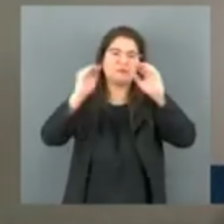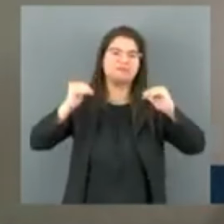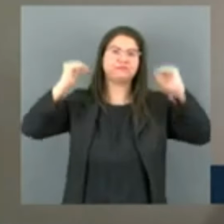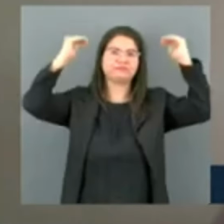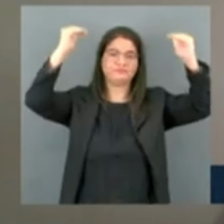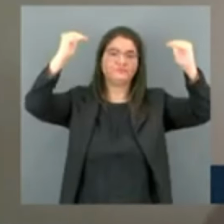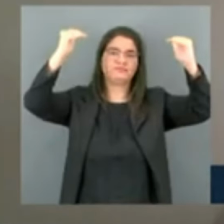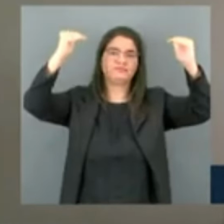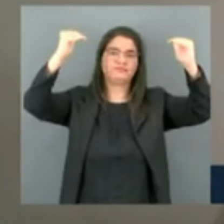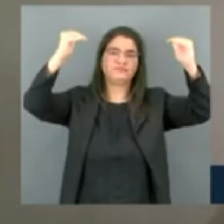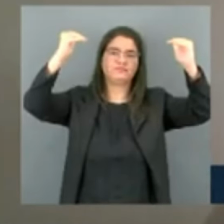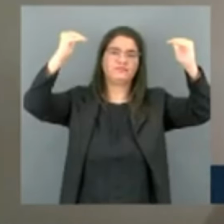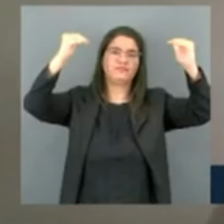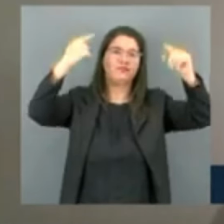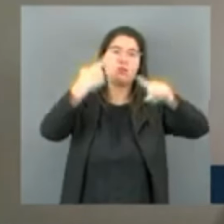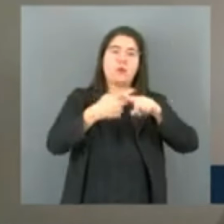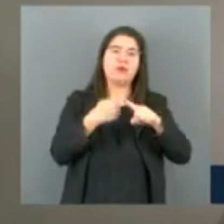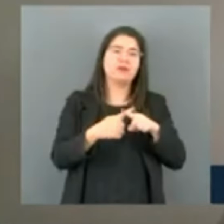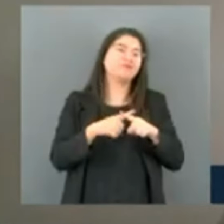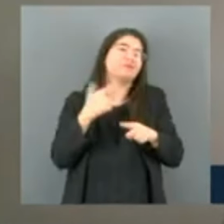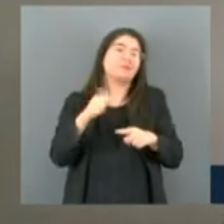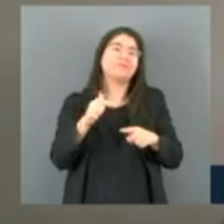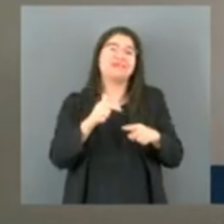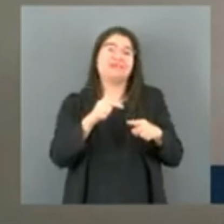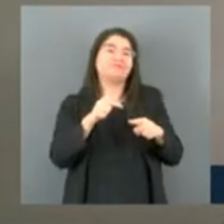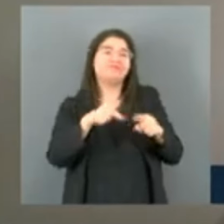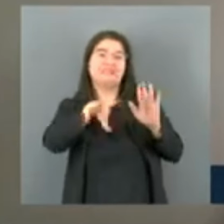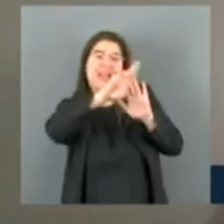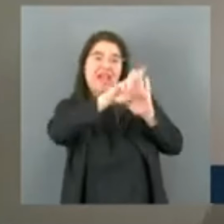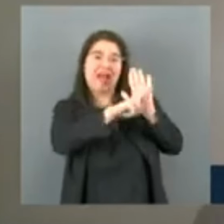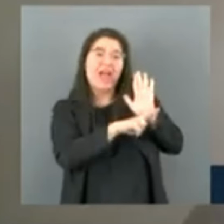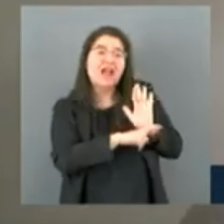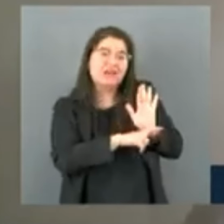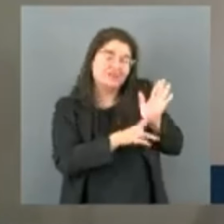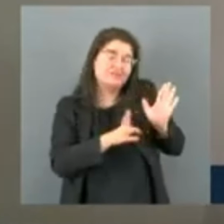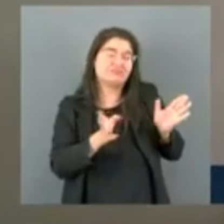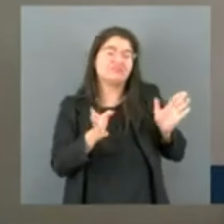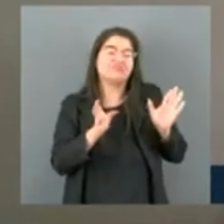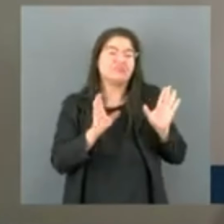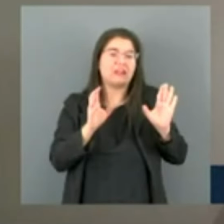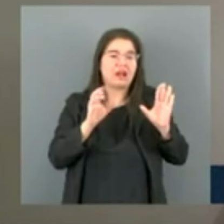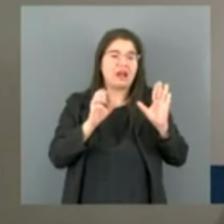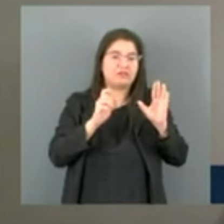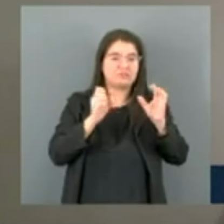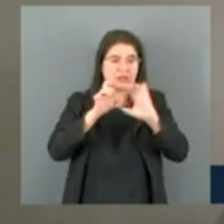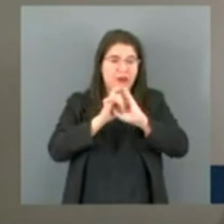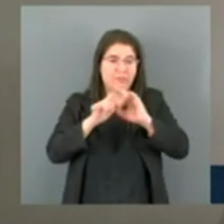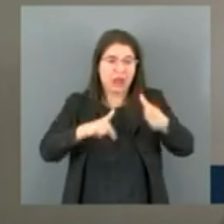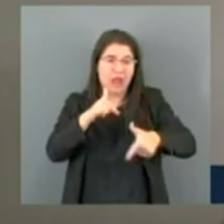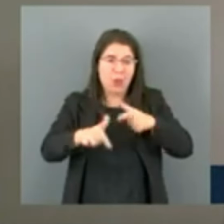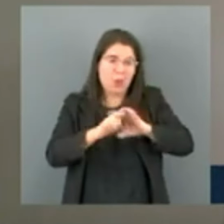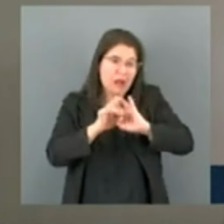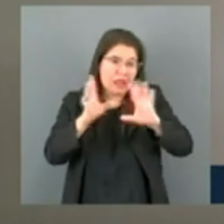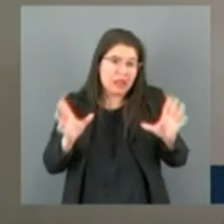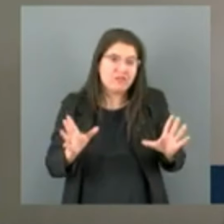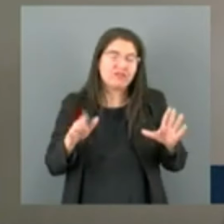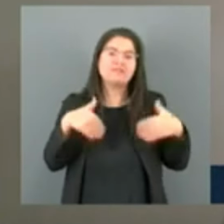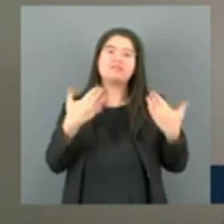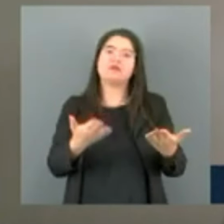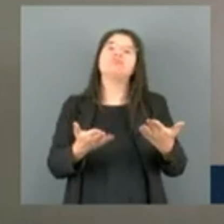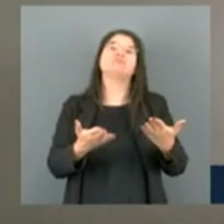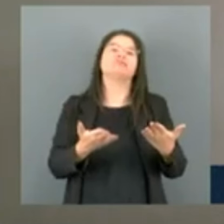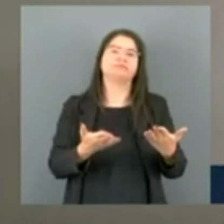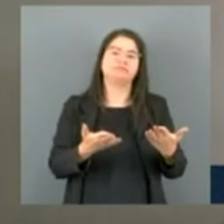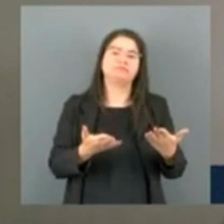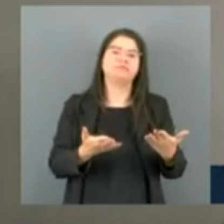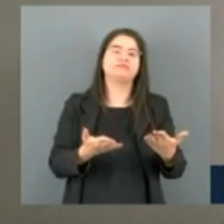estabelecer diretrizes curriculares para as formações livres, né? Então, A necessidade, ela é fundamental